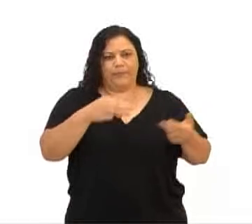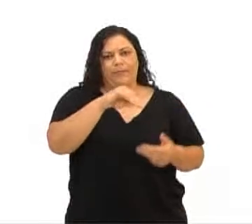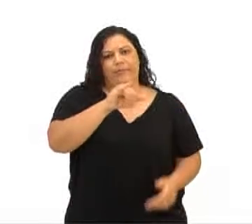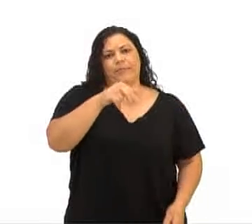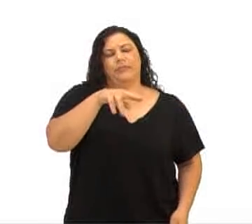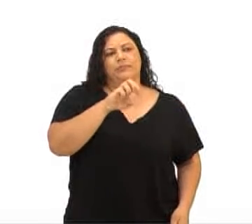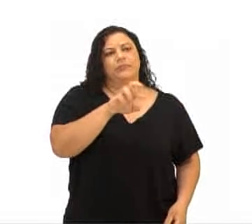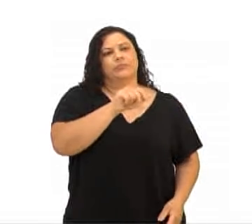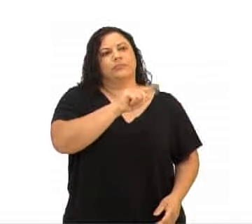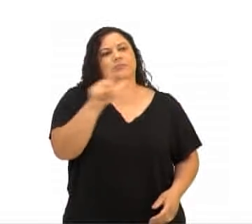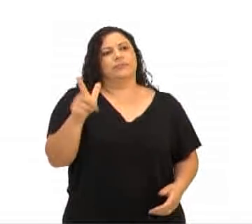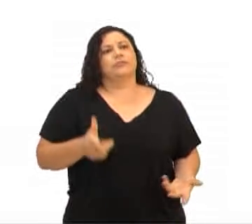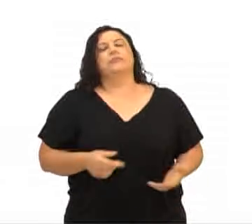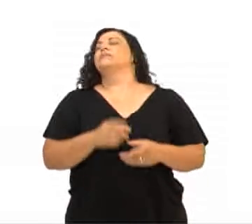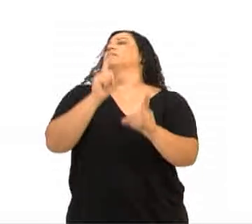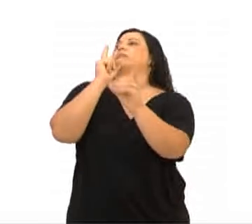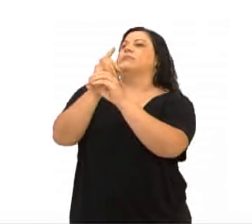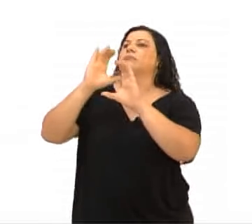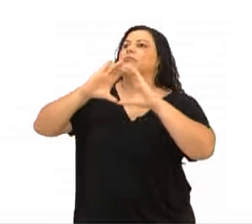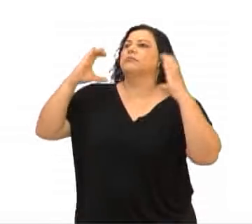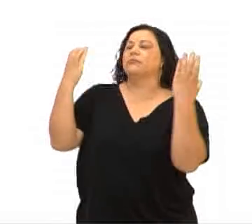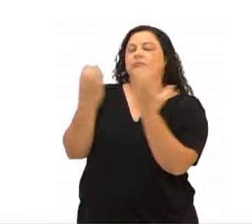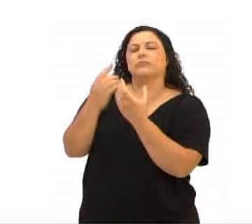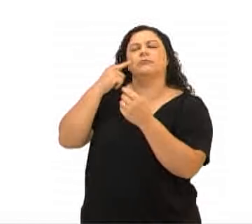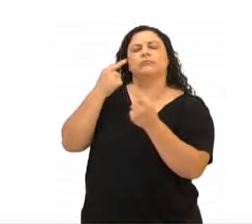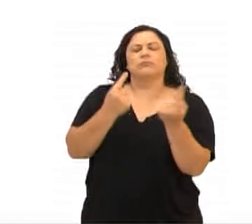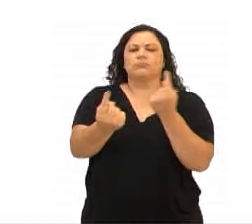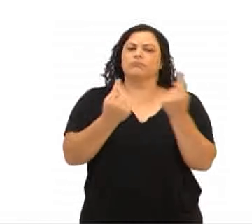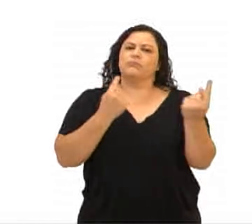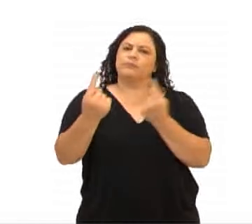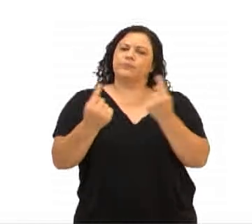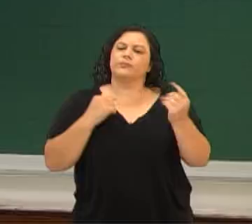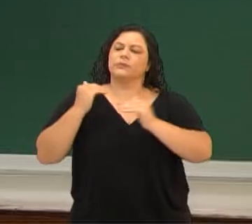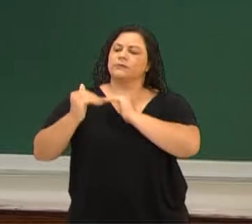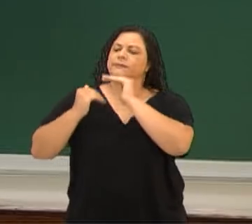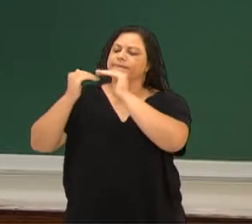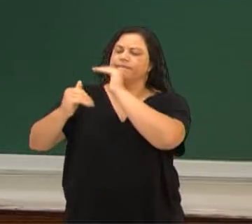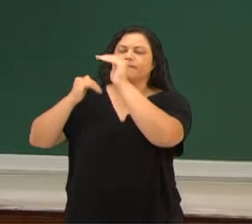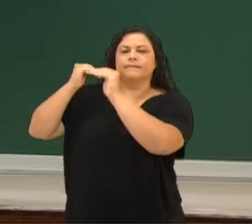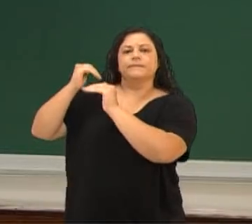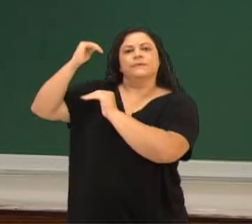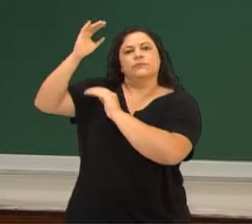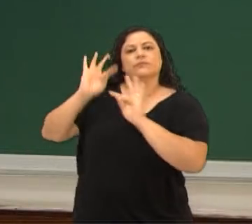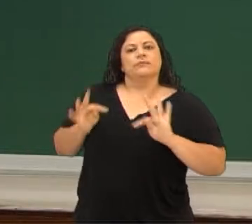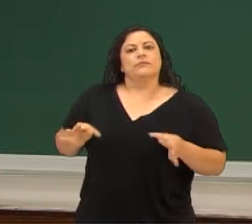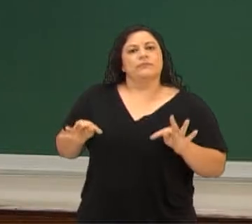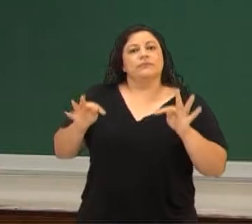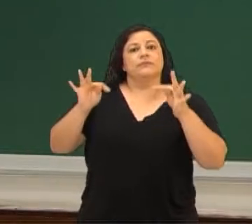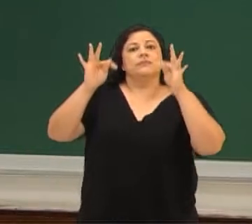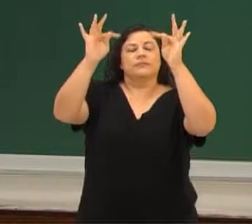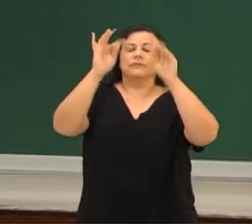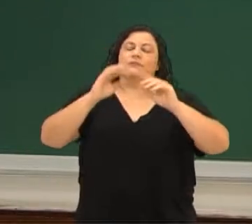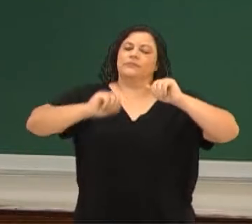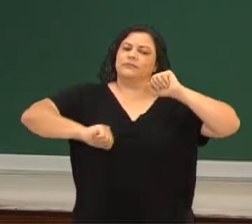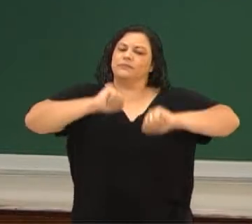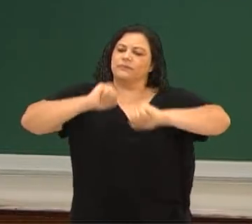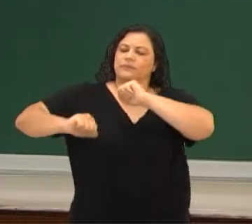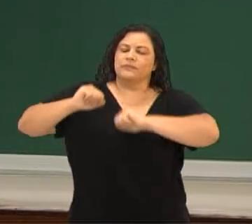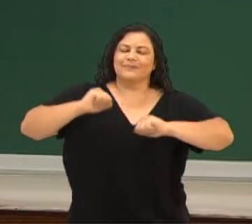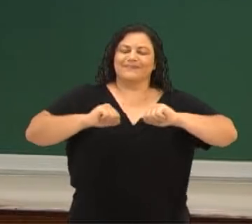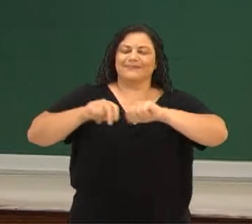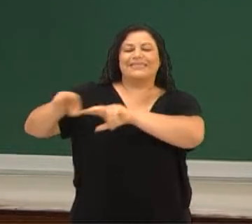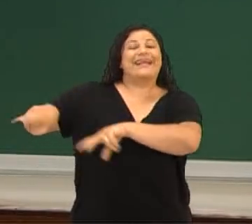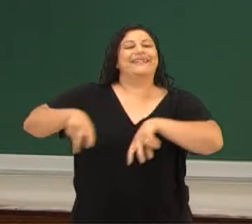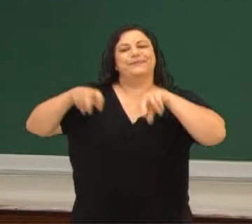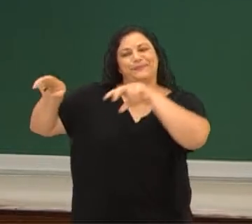o encontro que eles tiveram, discutiram caminhos aí para o crescimento, para o desenvolvimento tecnológico da indústria, da